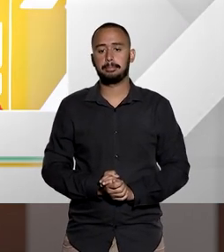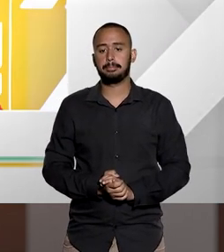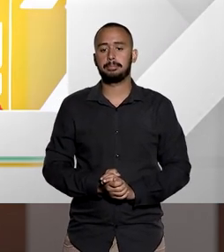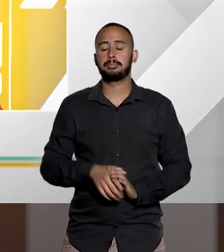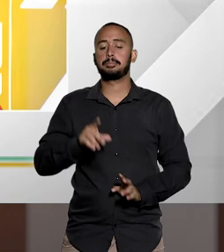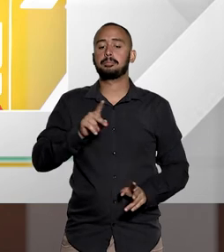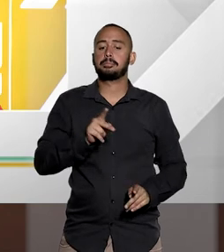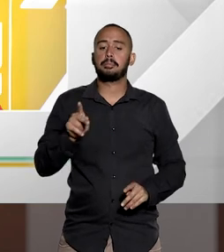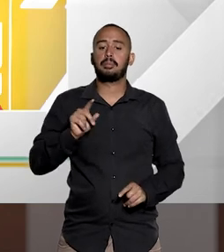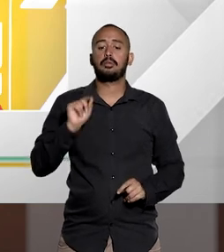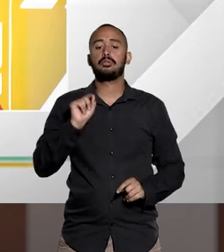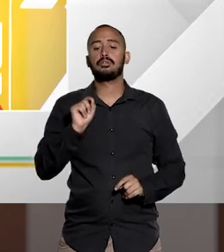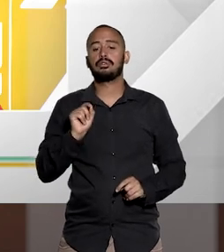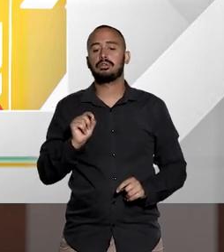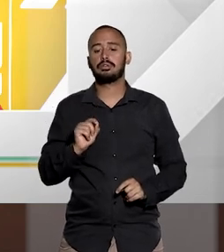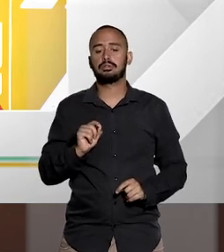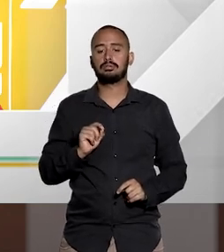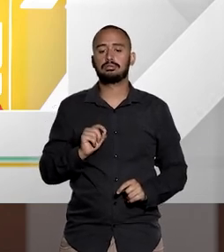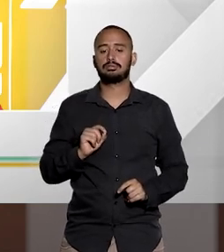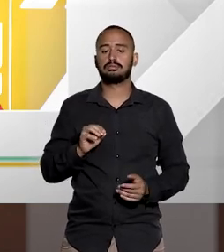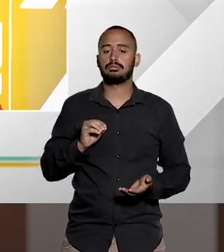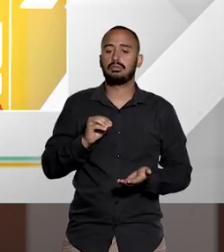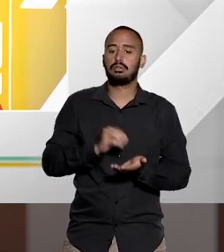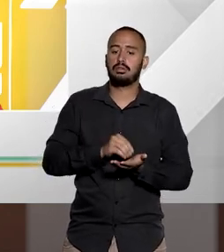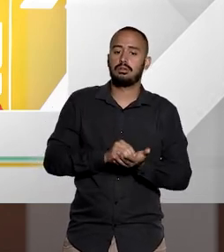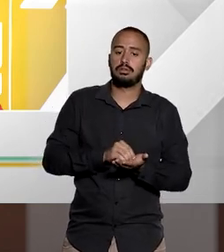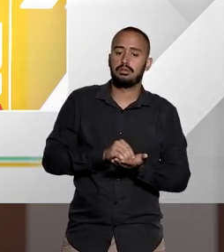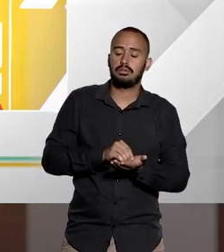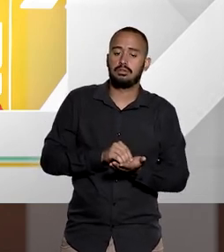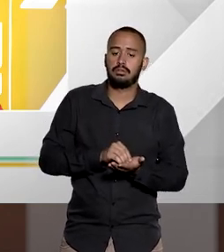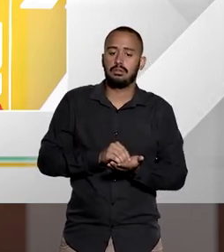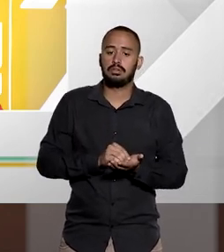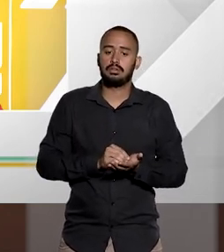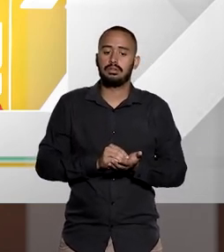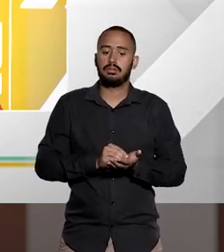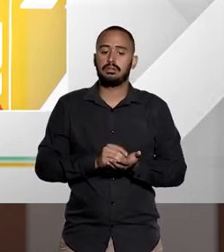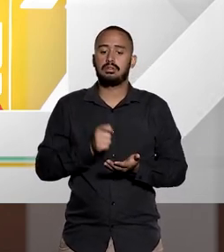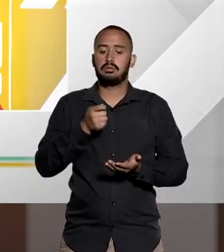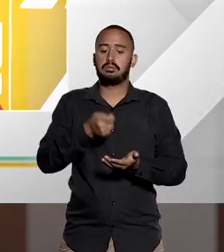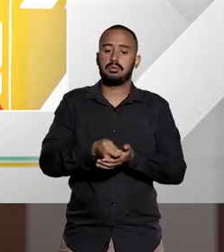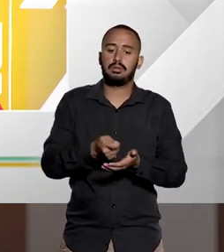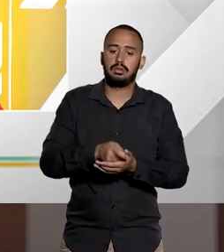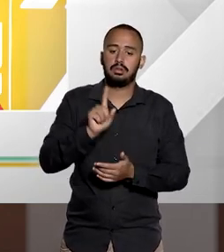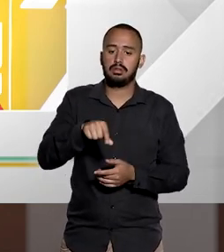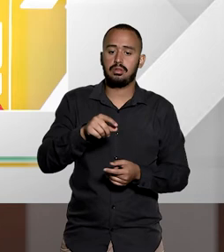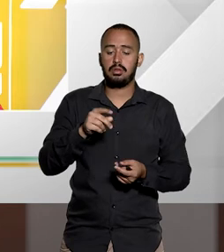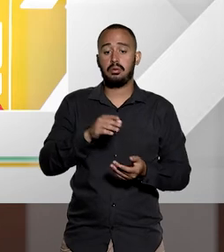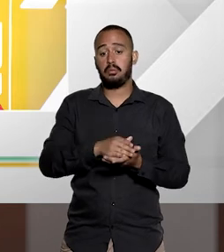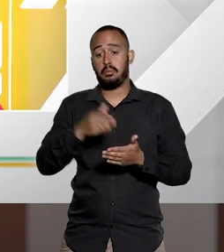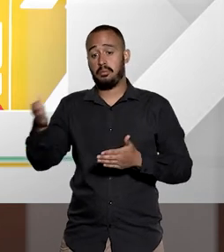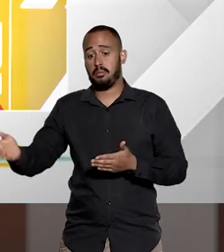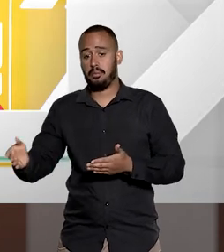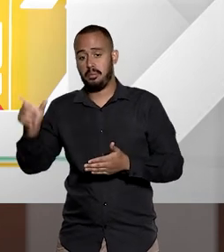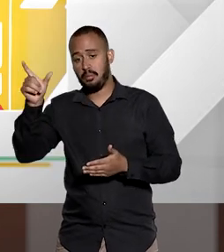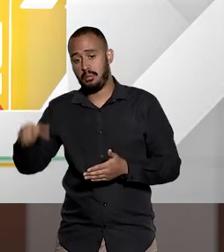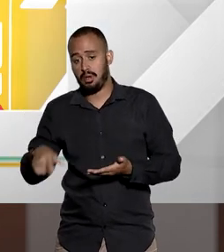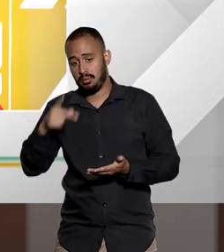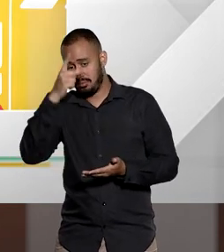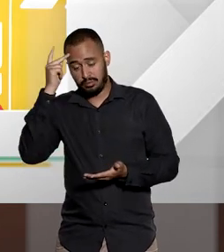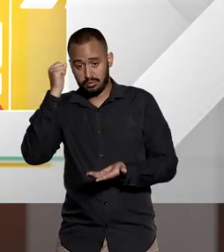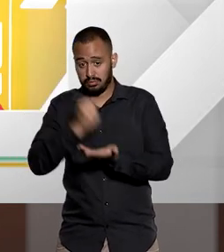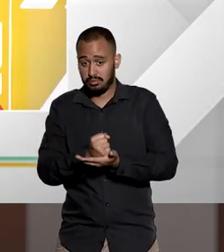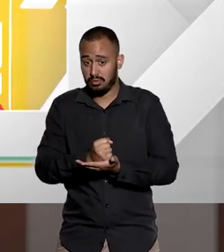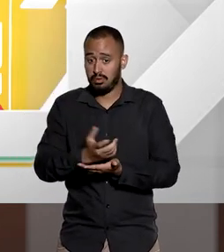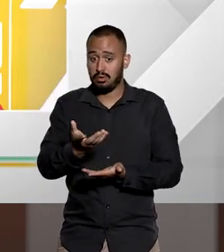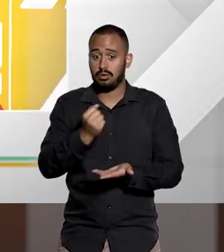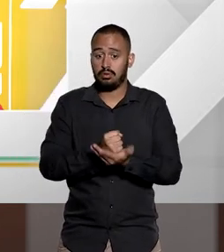Professora Irene, o que acontece quando há inadimplemento dos encargos trabalhistas de parte do contratado? Há transferência